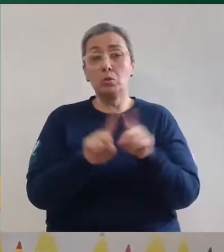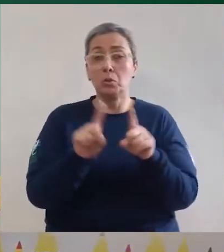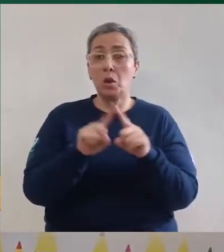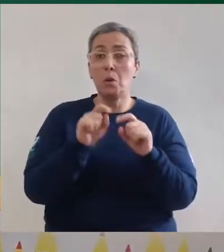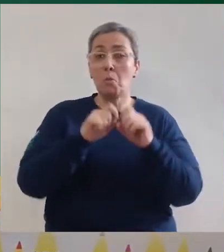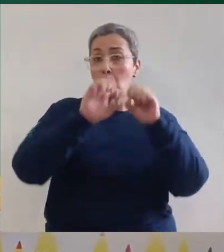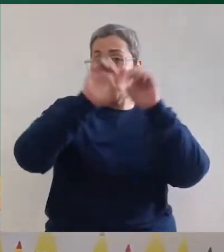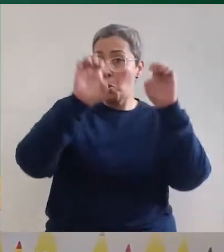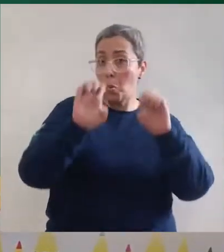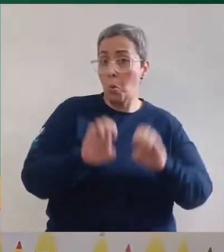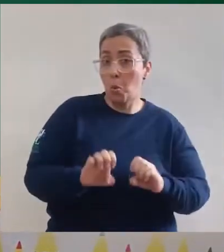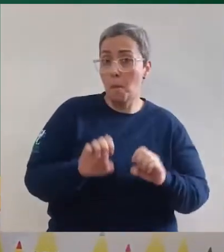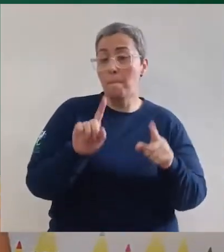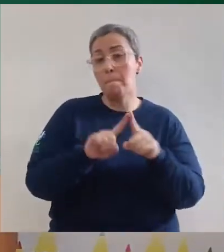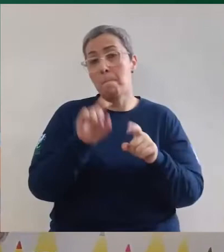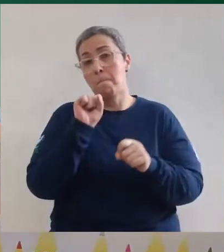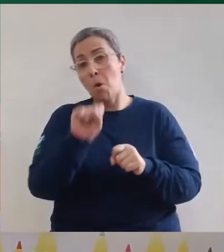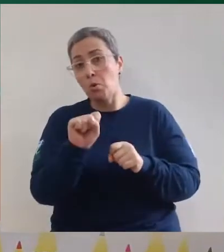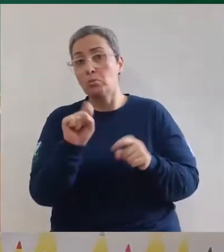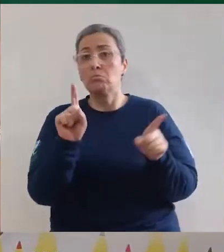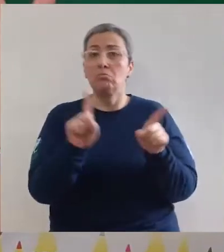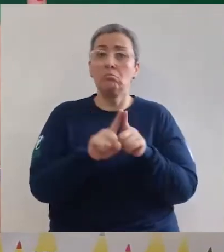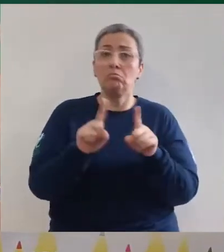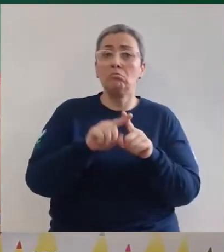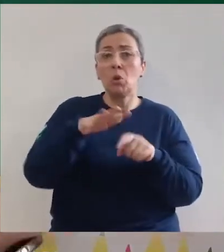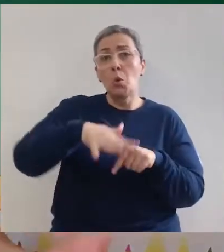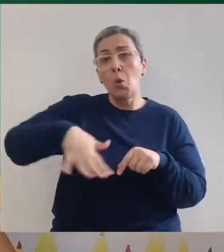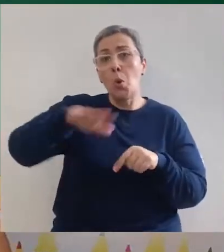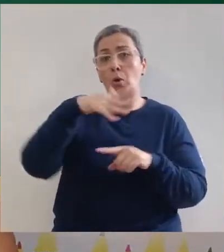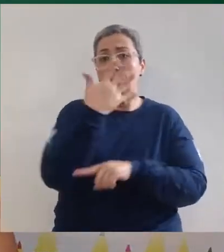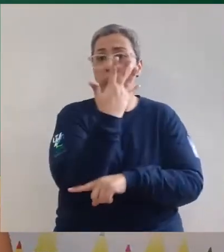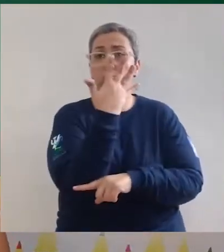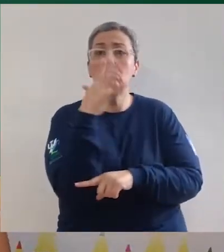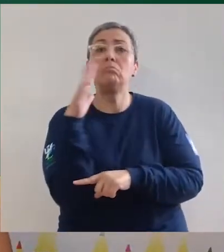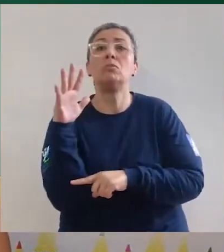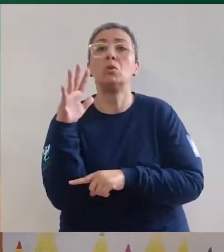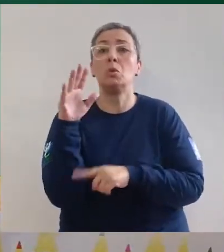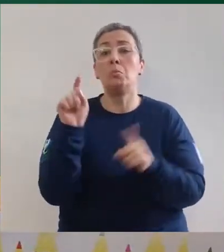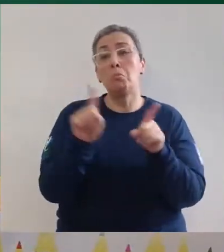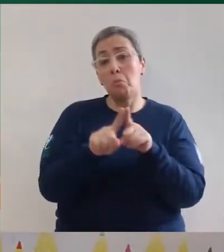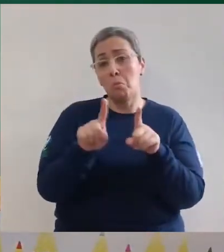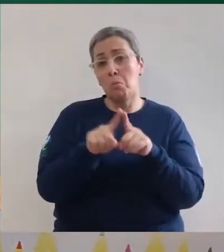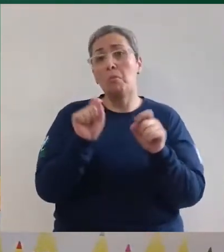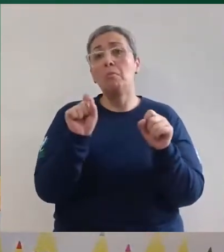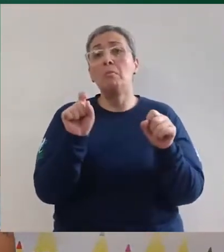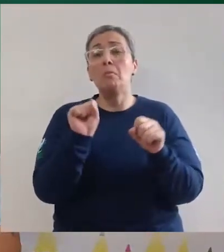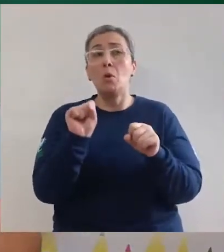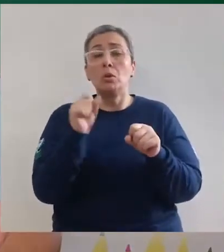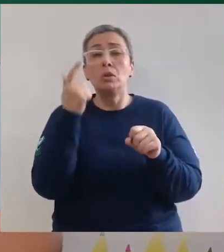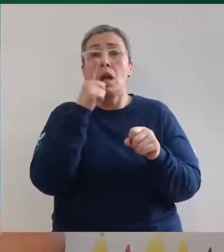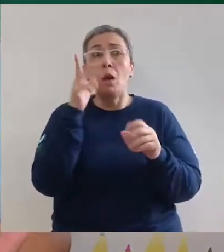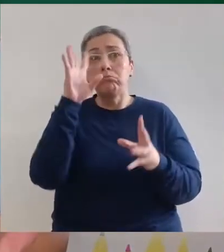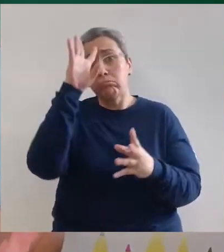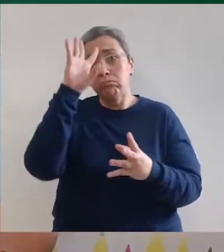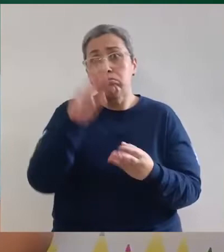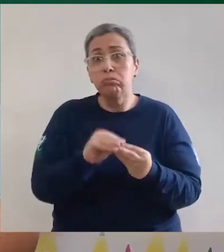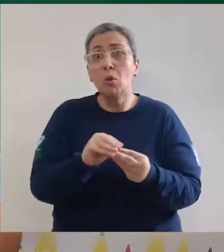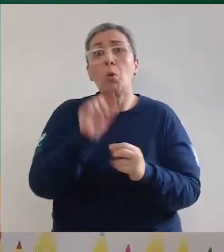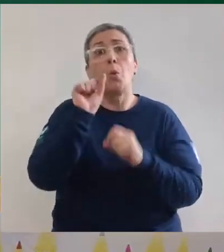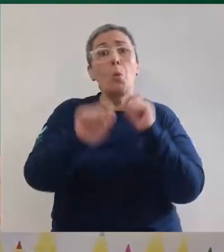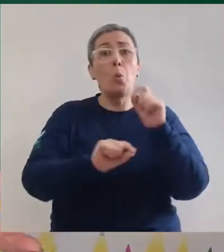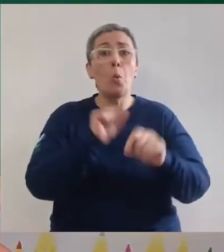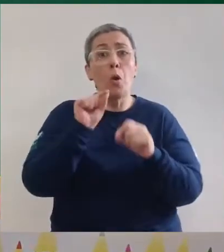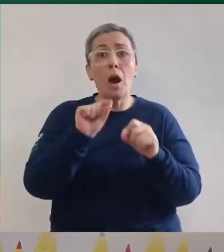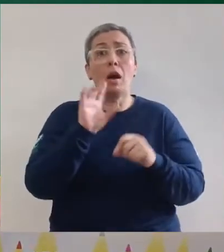ser algo estrutural, pode ser algo na área ambiental. Vocês podem chegar à conclusão